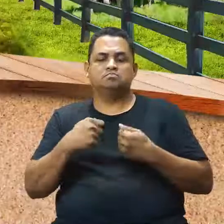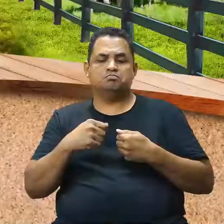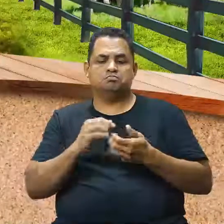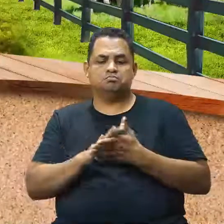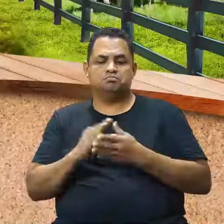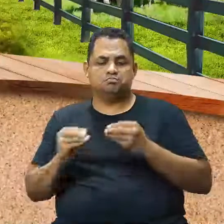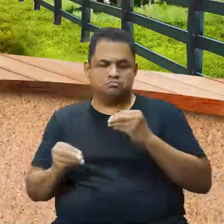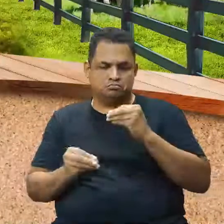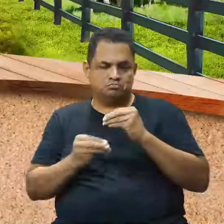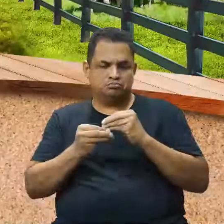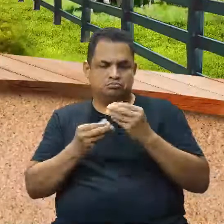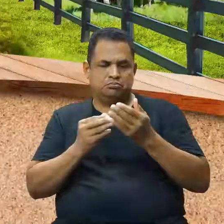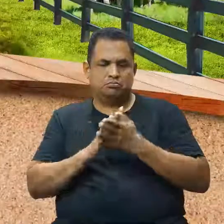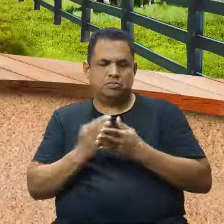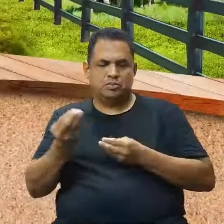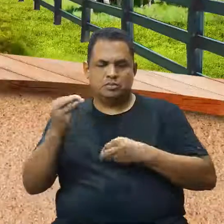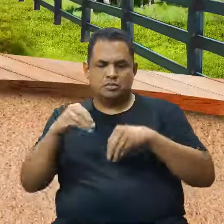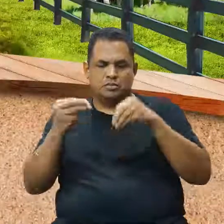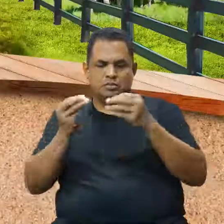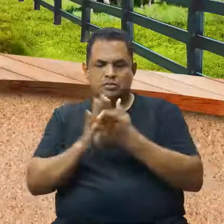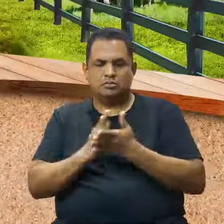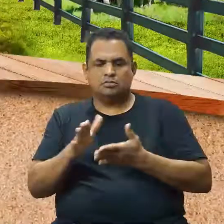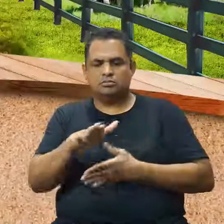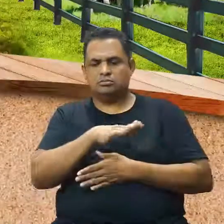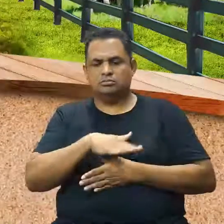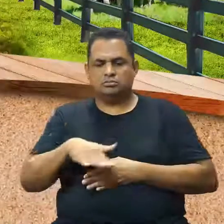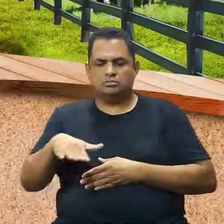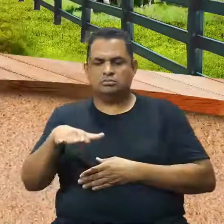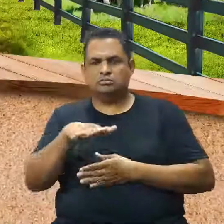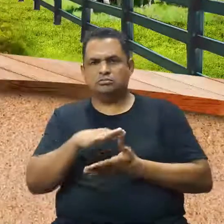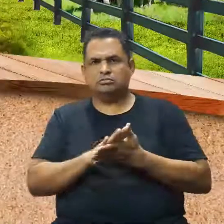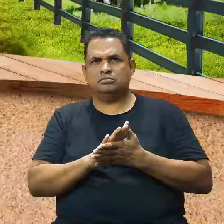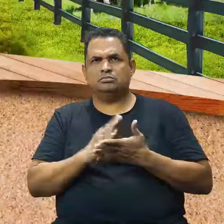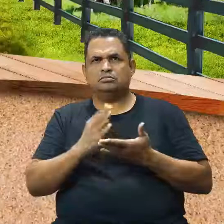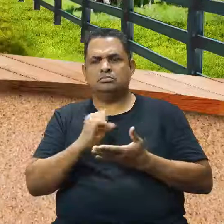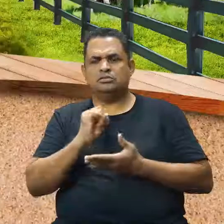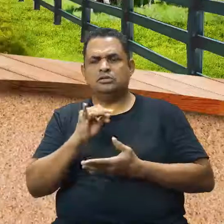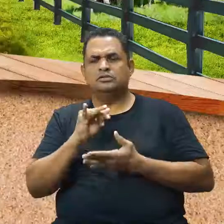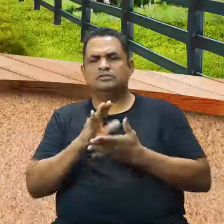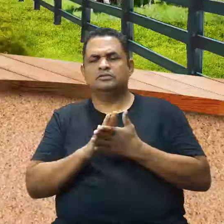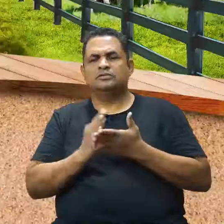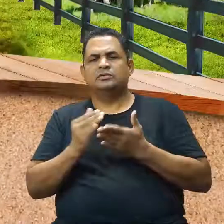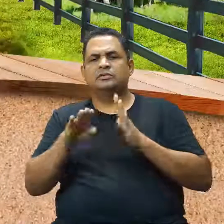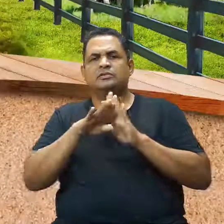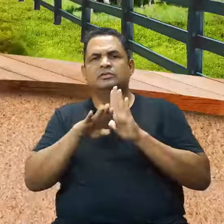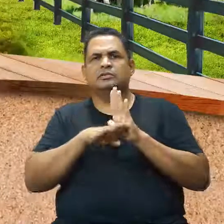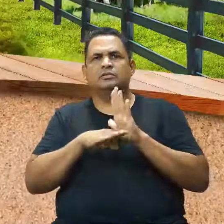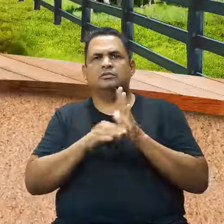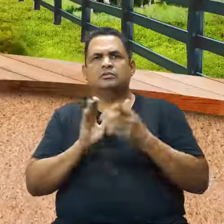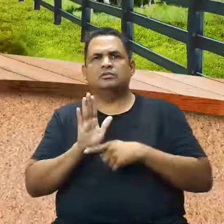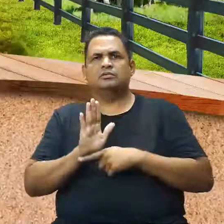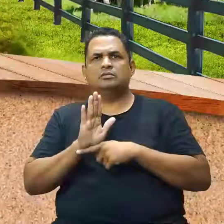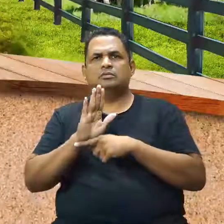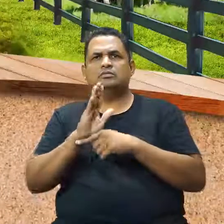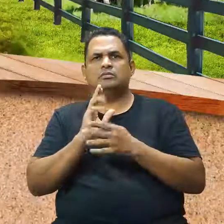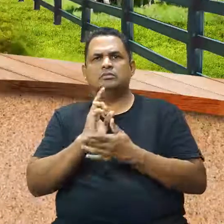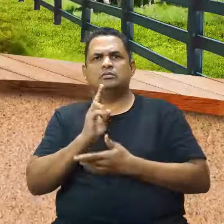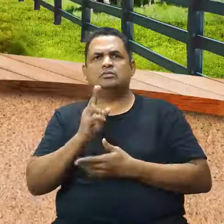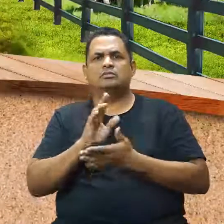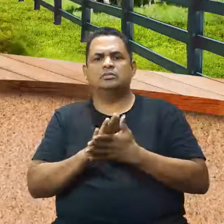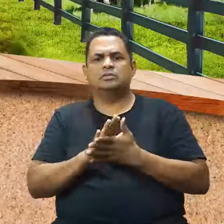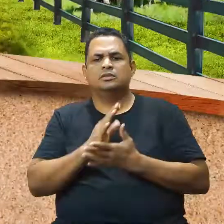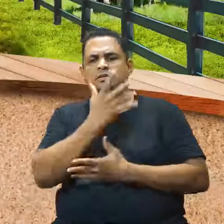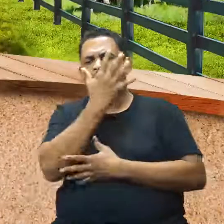inserir a cultura dentro de uma determinada área de SAFs que foi classificada para favorecer, então, a manutenção não